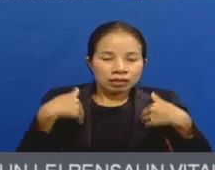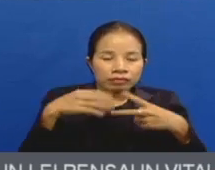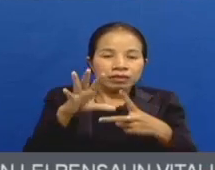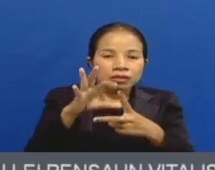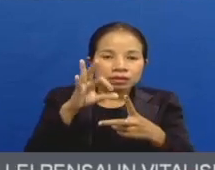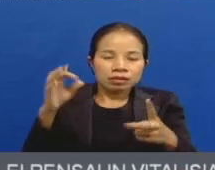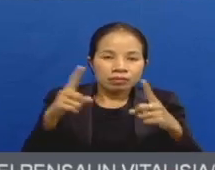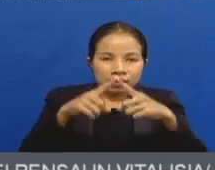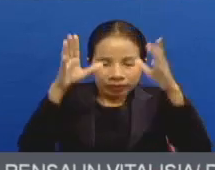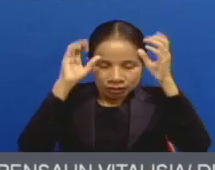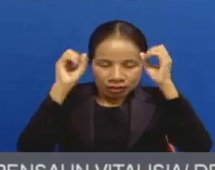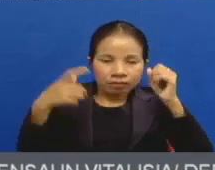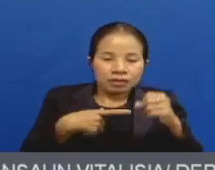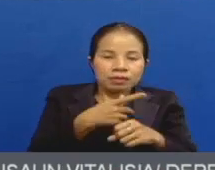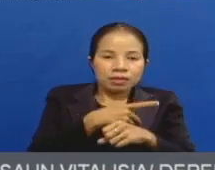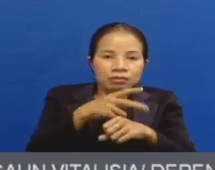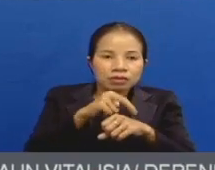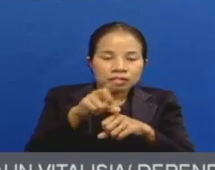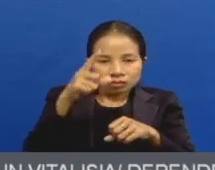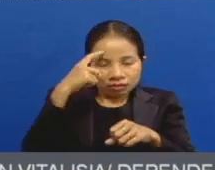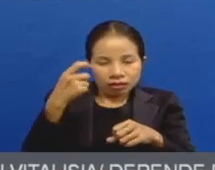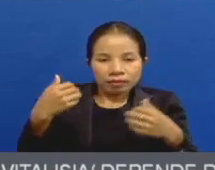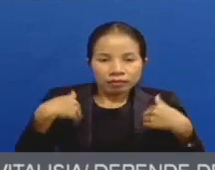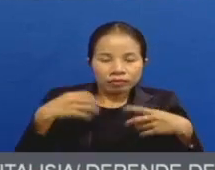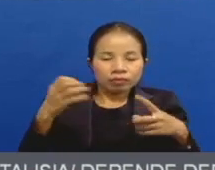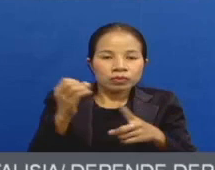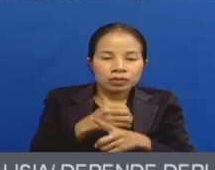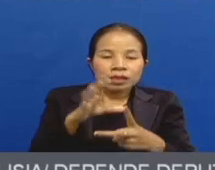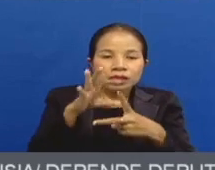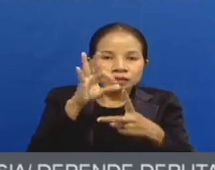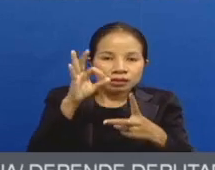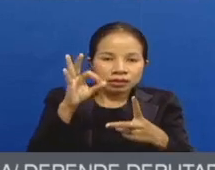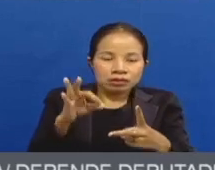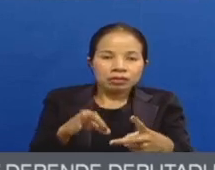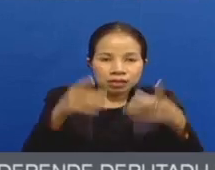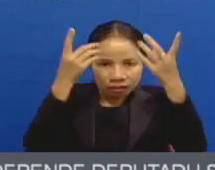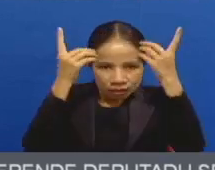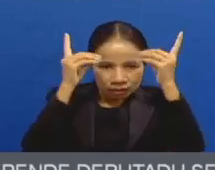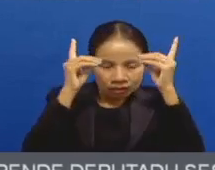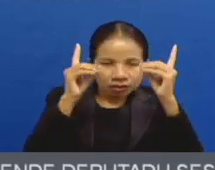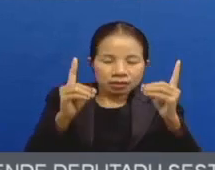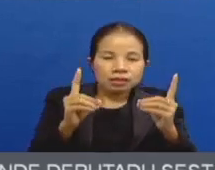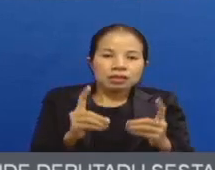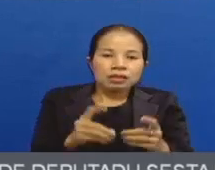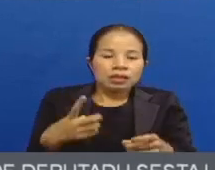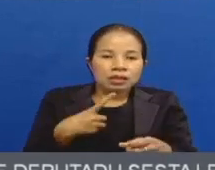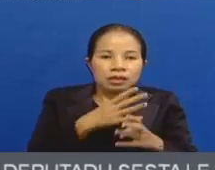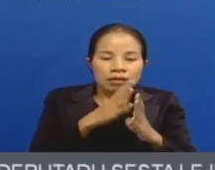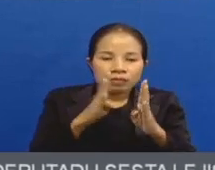elisaun ba Presidente Parlamento Nasional, tambane iha oportunidade elisaun decidi distinta